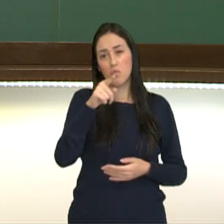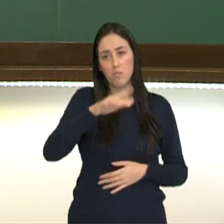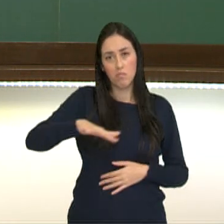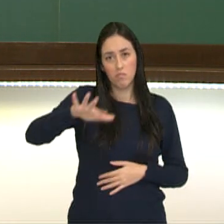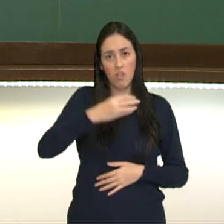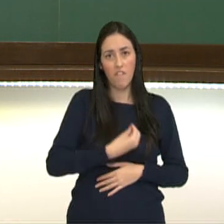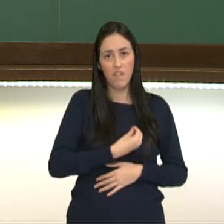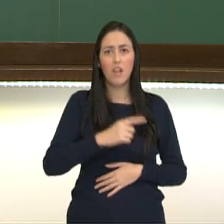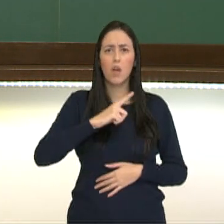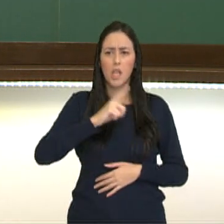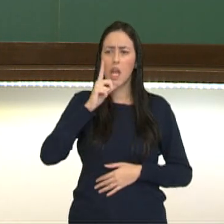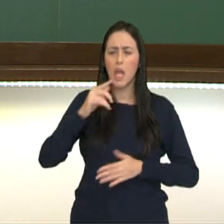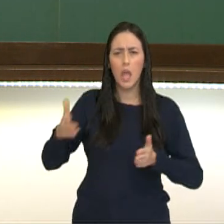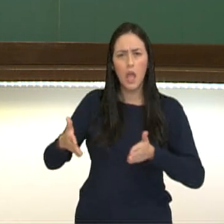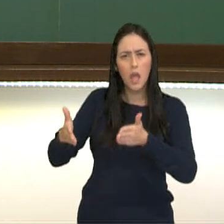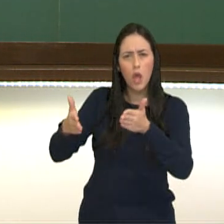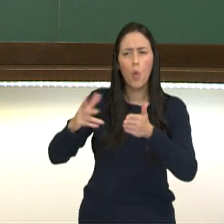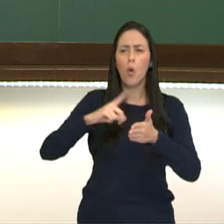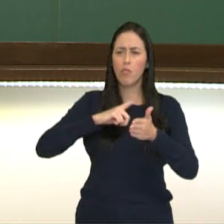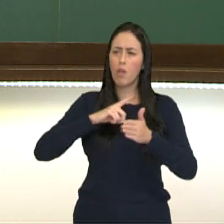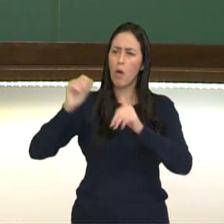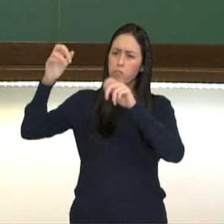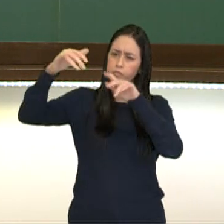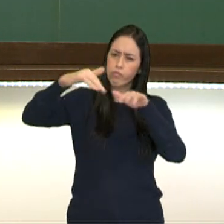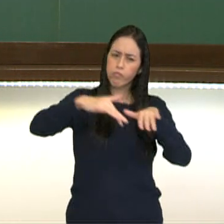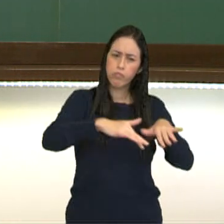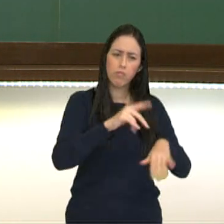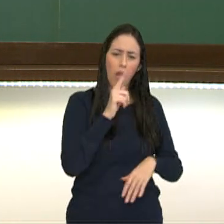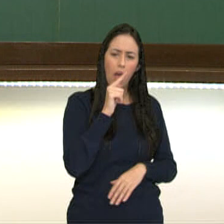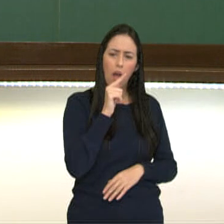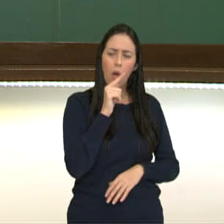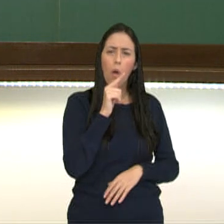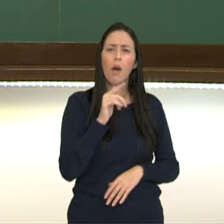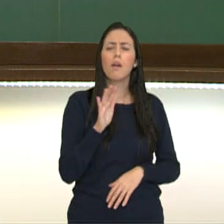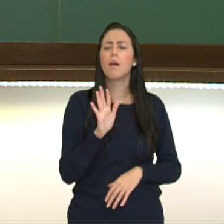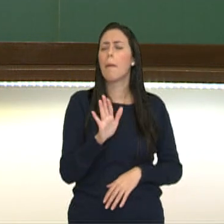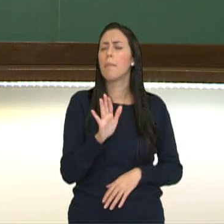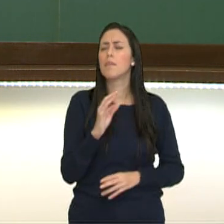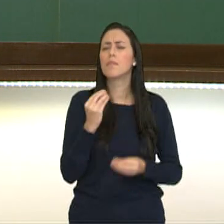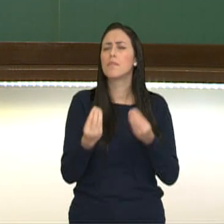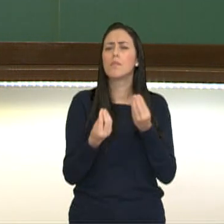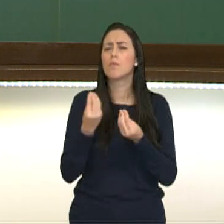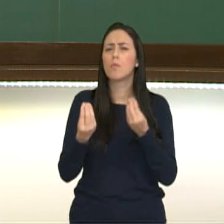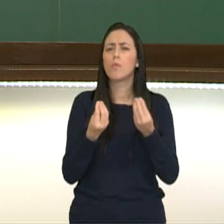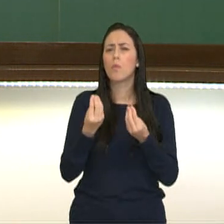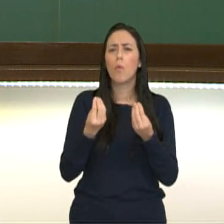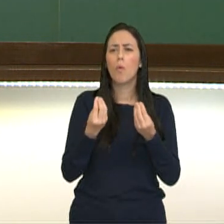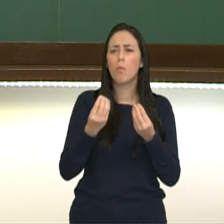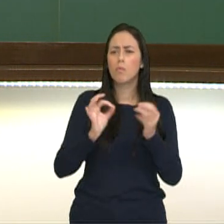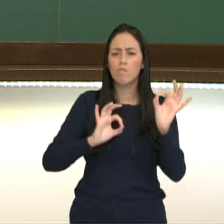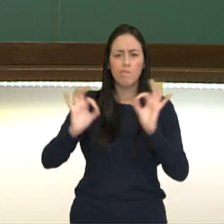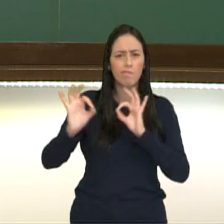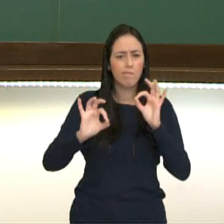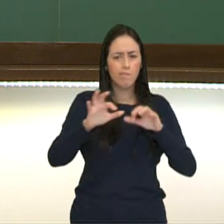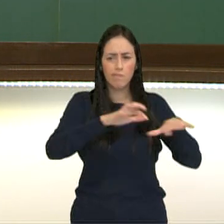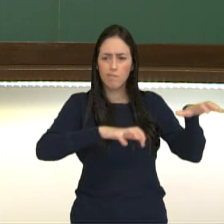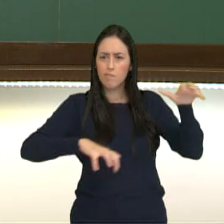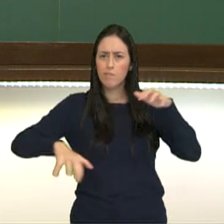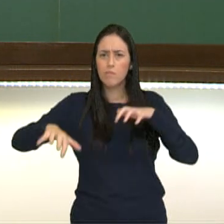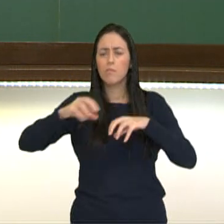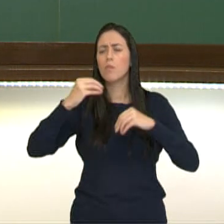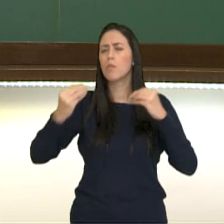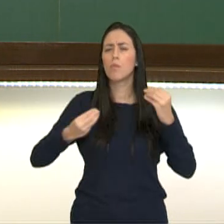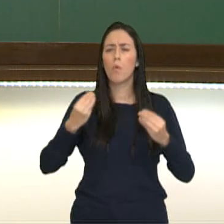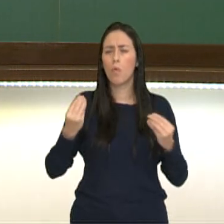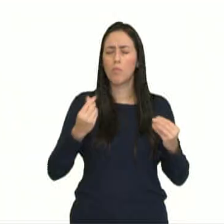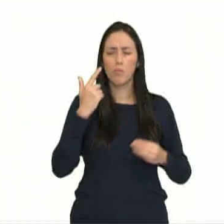um rio, tem um córrego, tem um curso de água, mas afinal de contas, como que isso tudo encontra-se organizado nas águas superficiais?